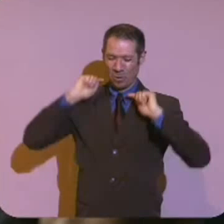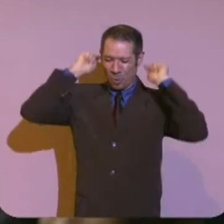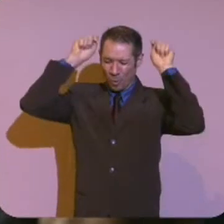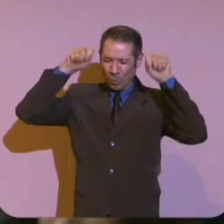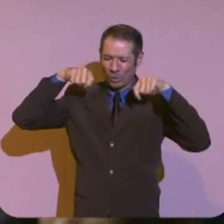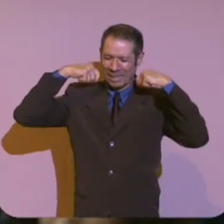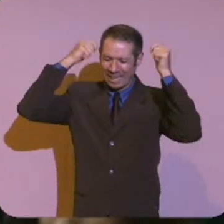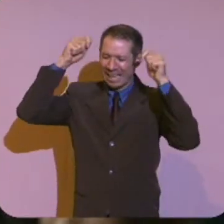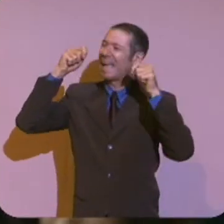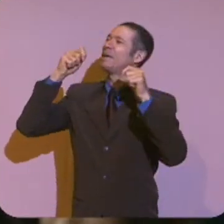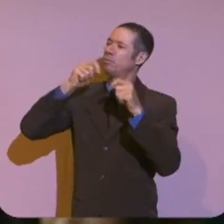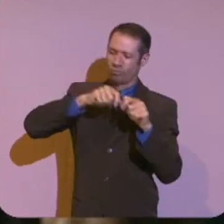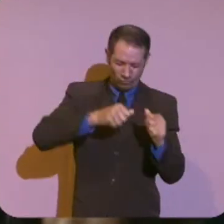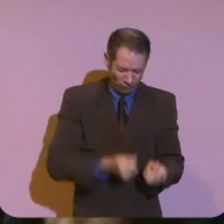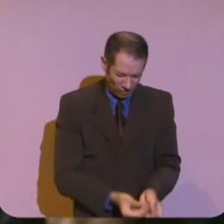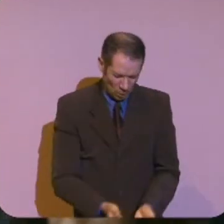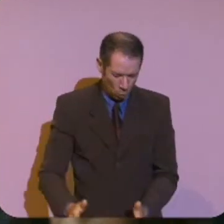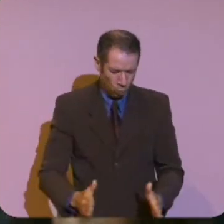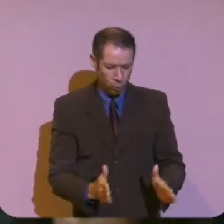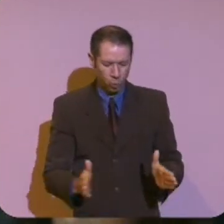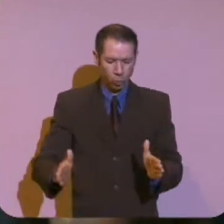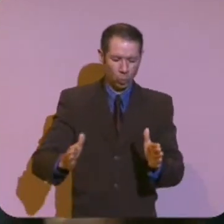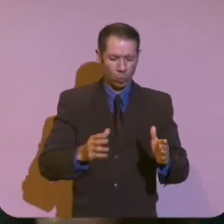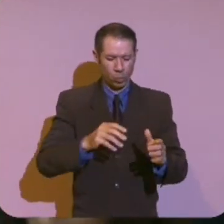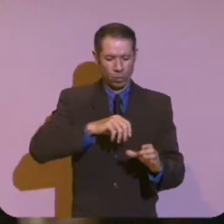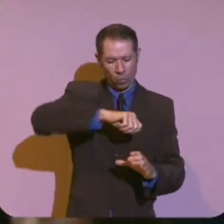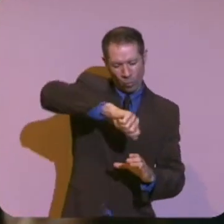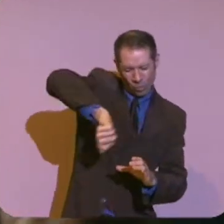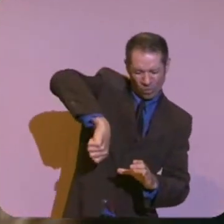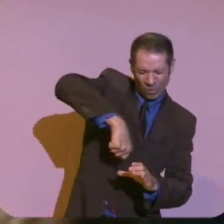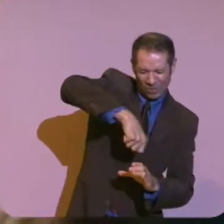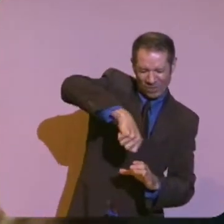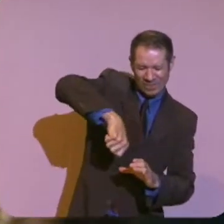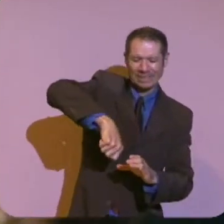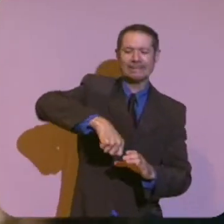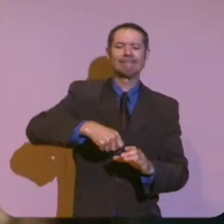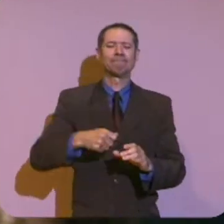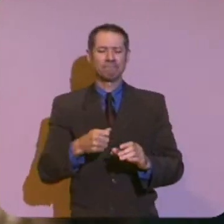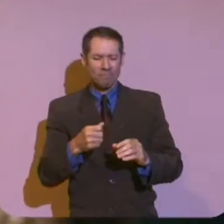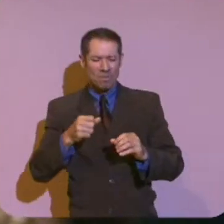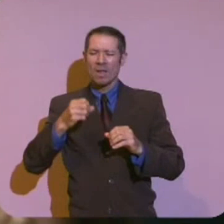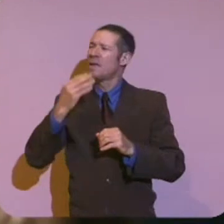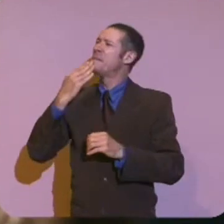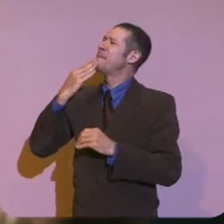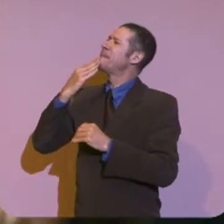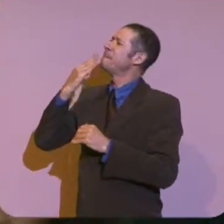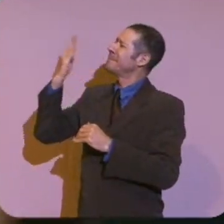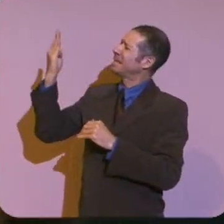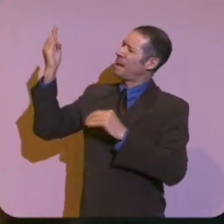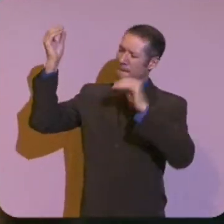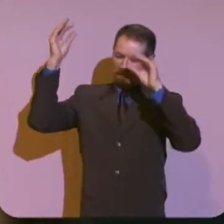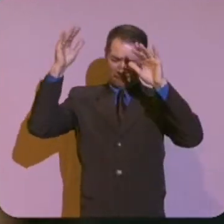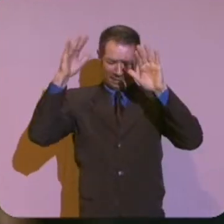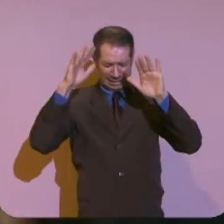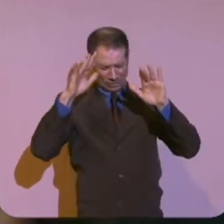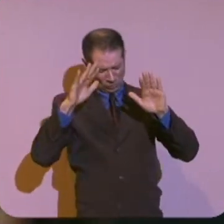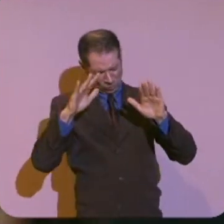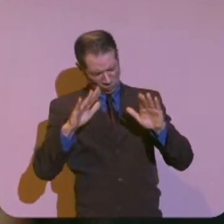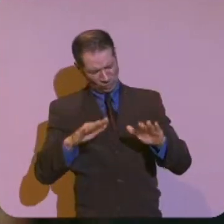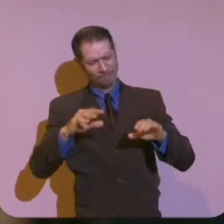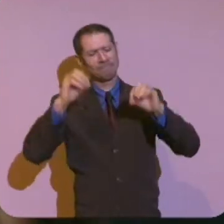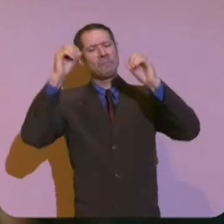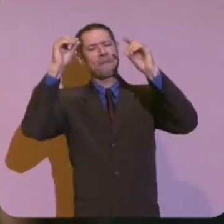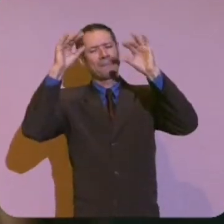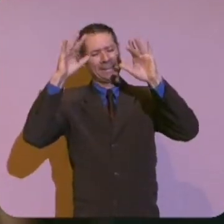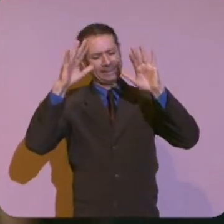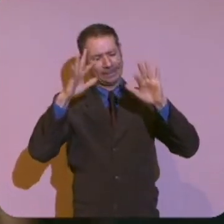são barro nas Tuas mãos. Por isso eu quero te pedir, abençoa, abençoa, abençoa.